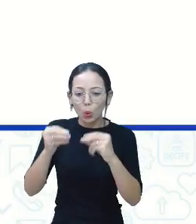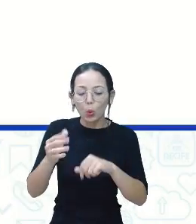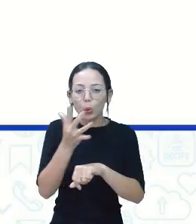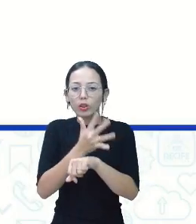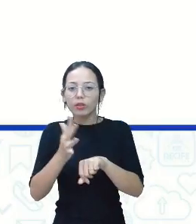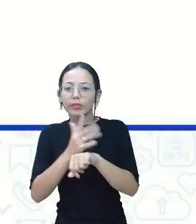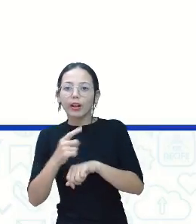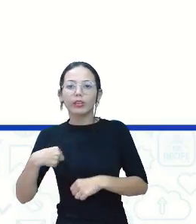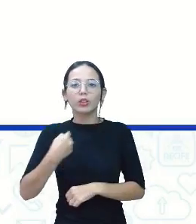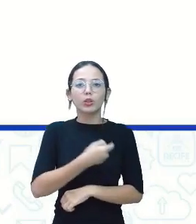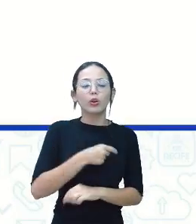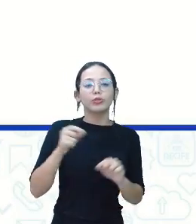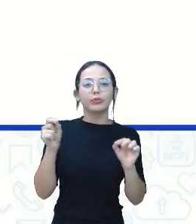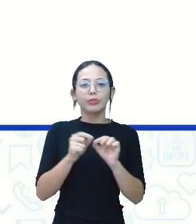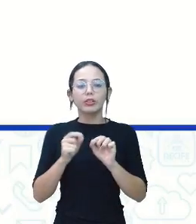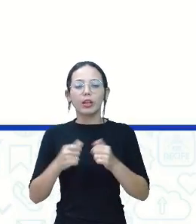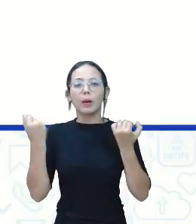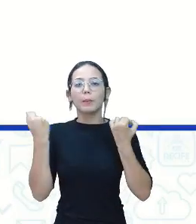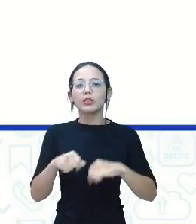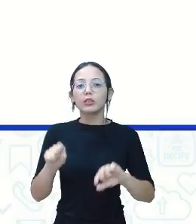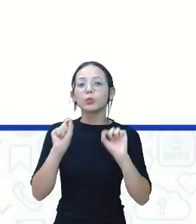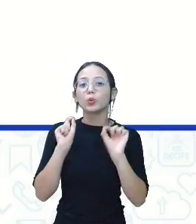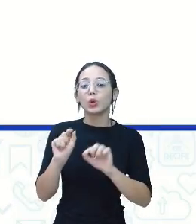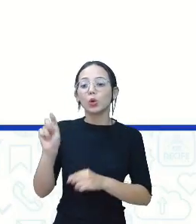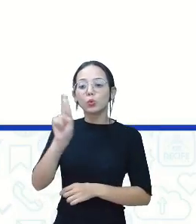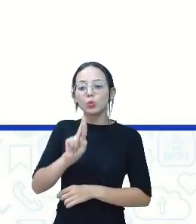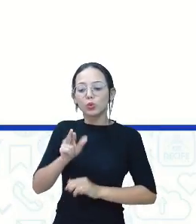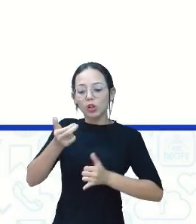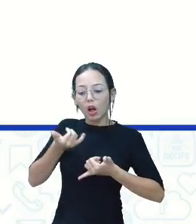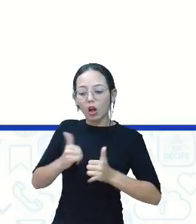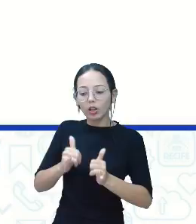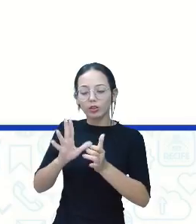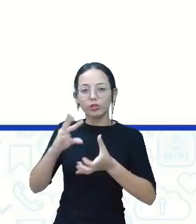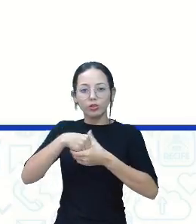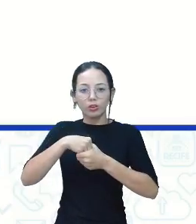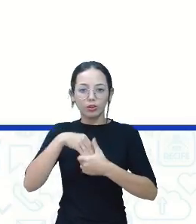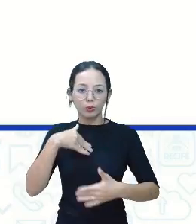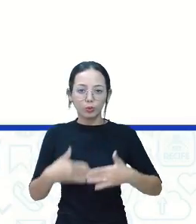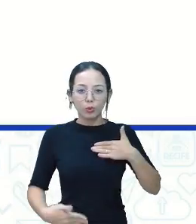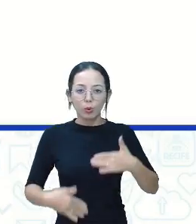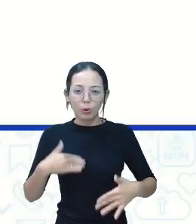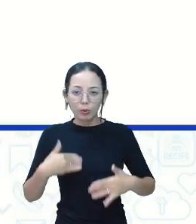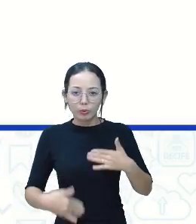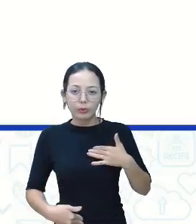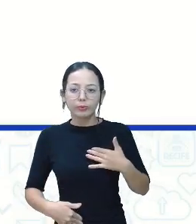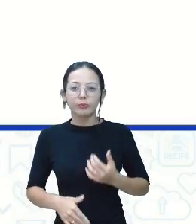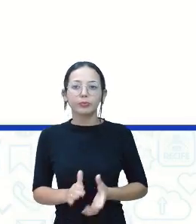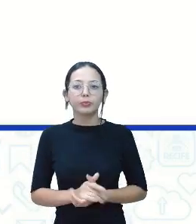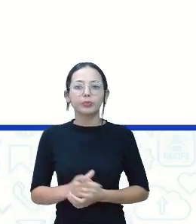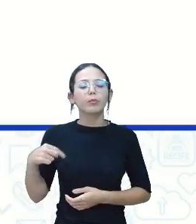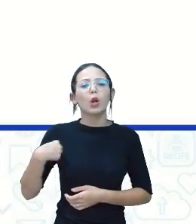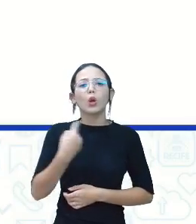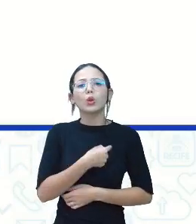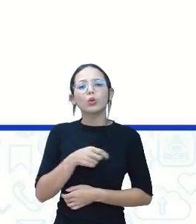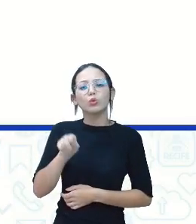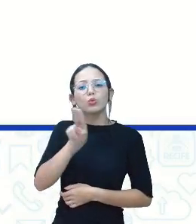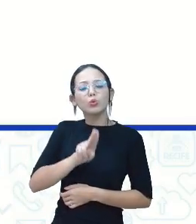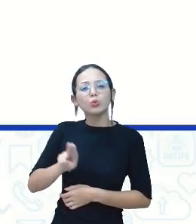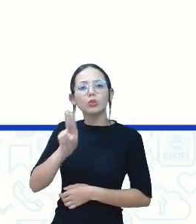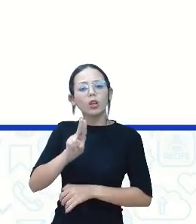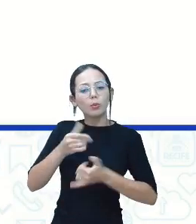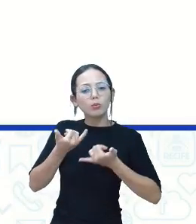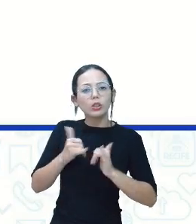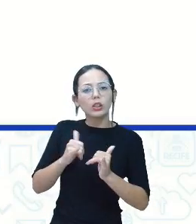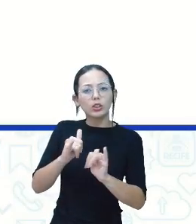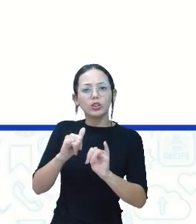que vamos fazer, vamos precisar gastar a energia do nosso corpo. Nós gastamos a energia, ela